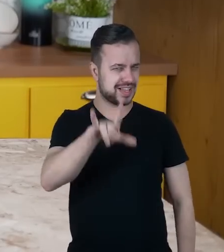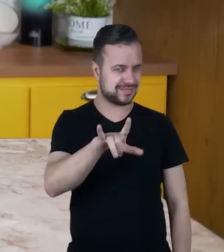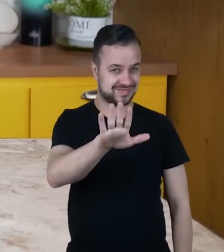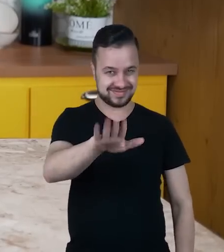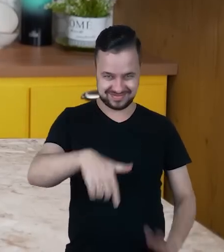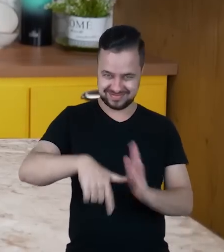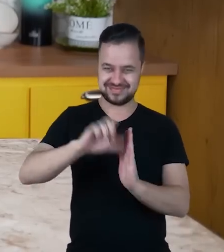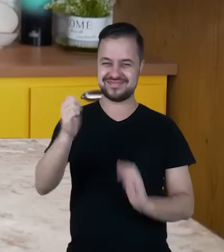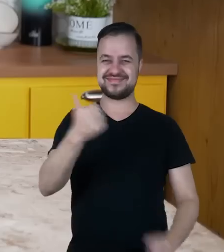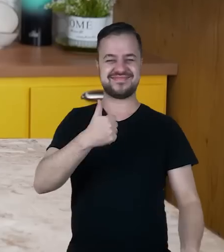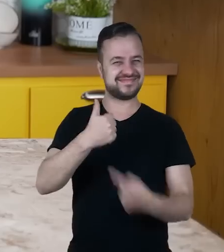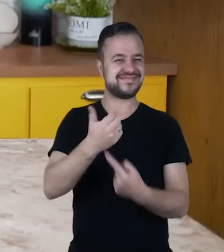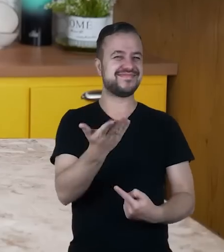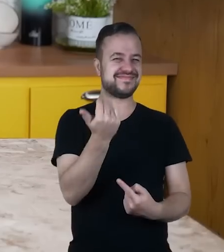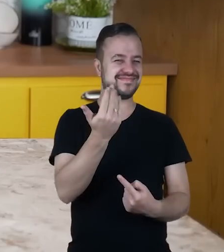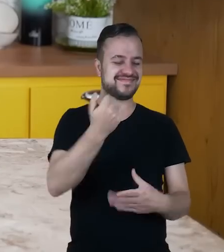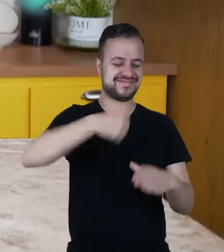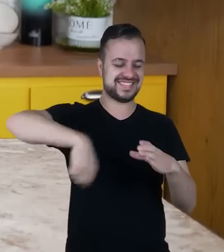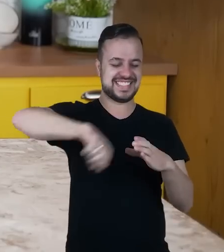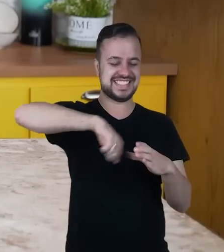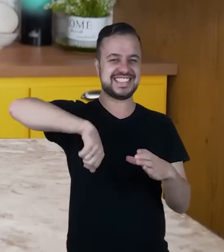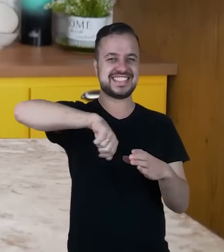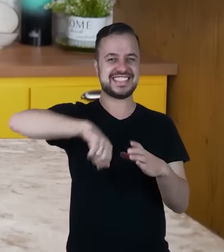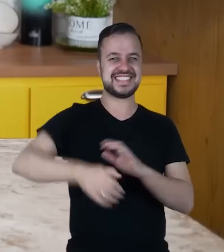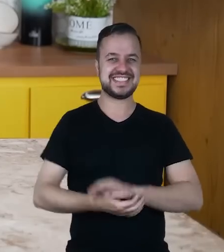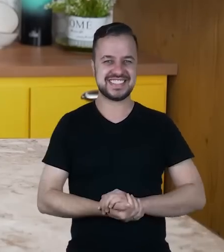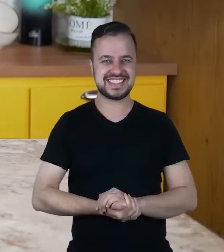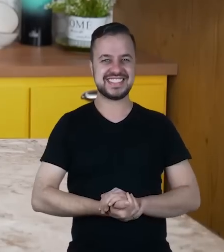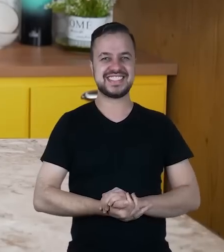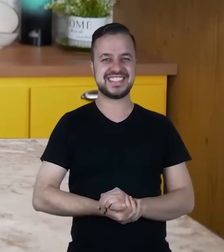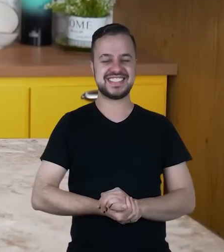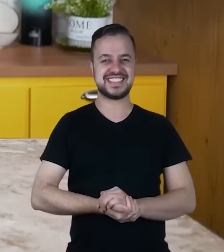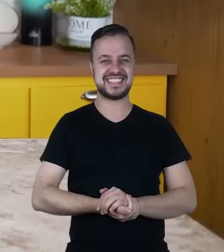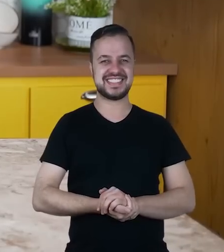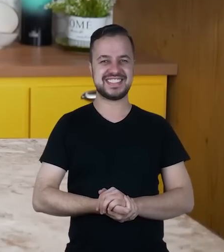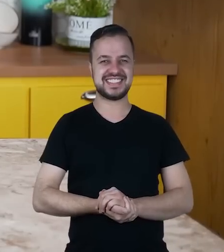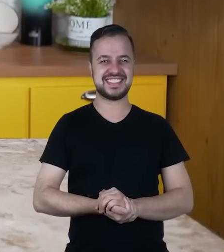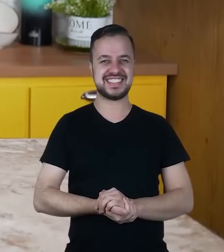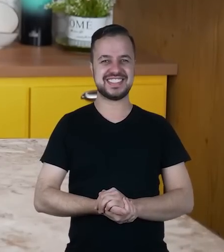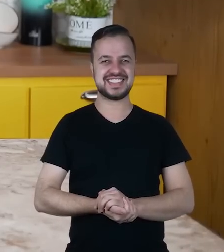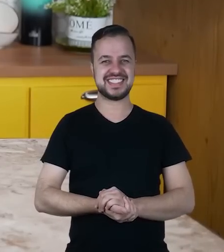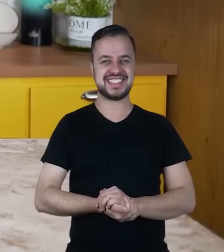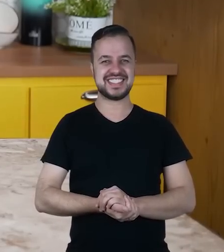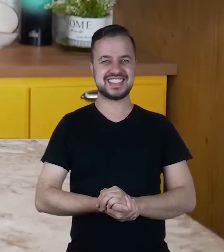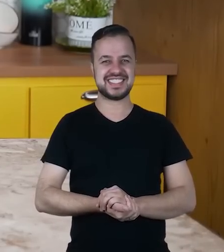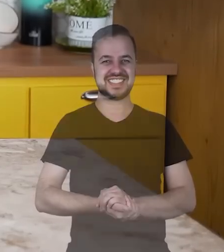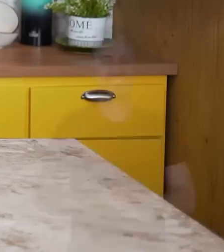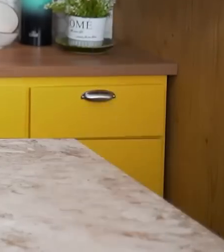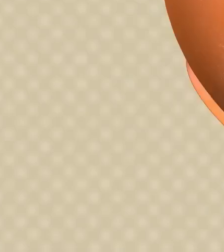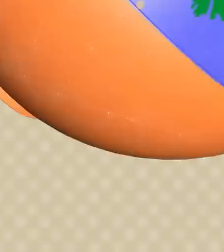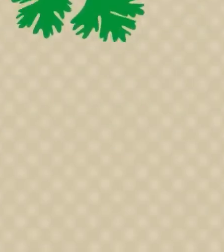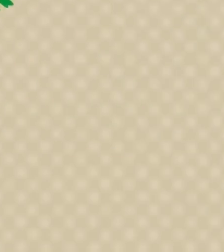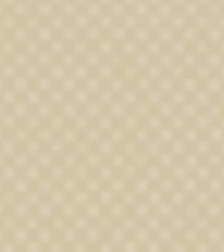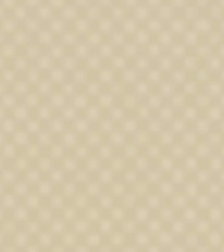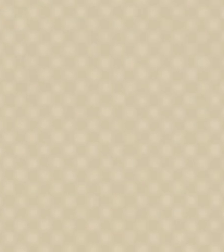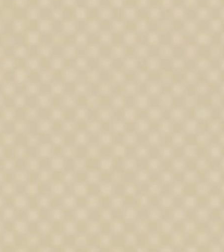forno recheado, maravilhoso. E vocês vão amar, então já clica aí no gostei e vamos para a receita.